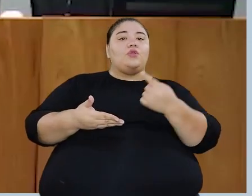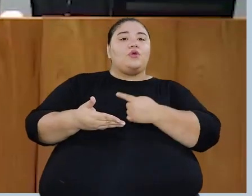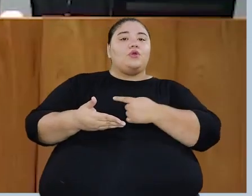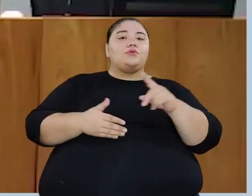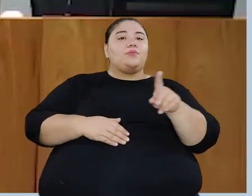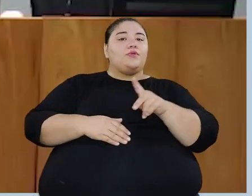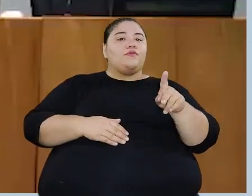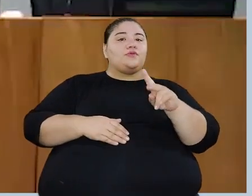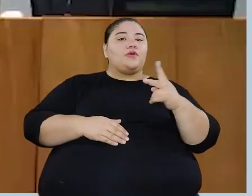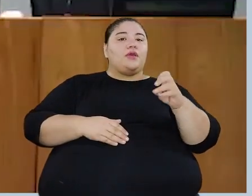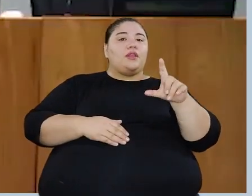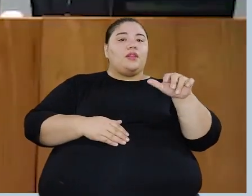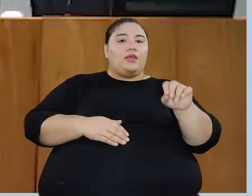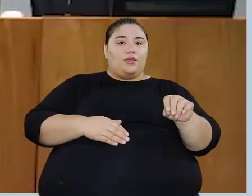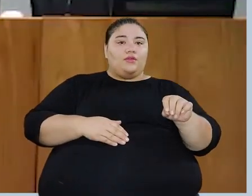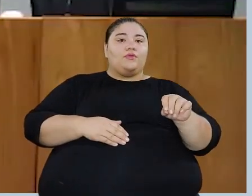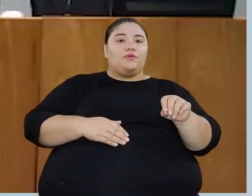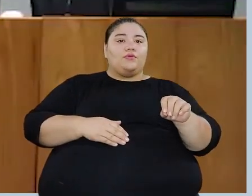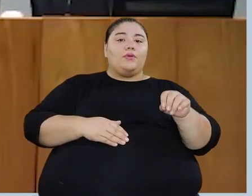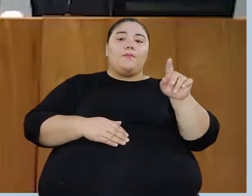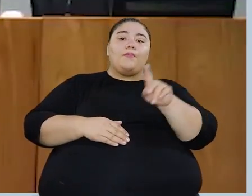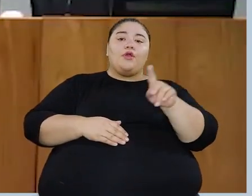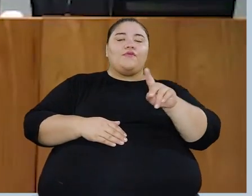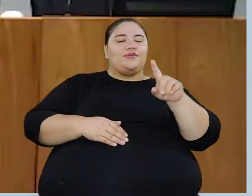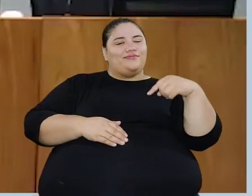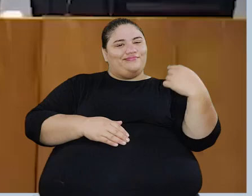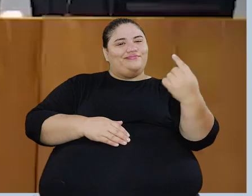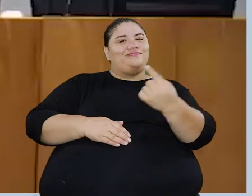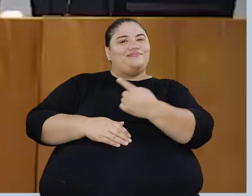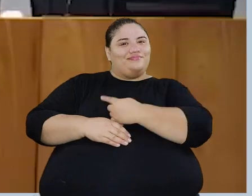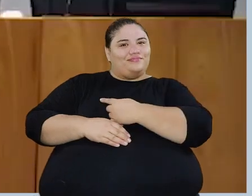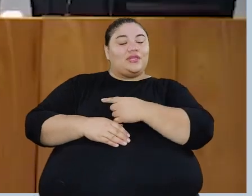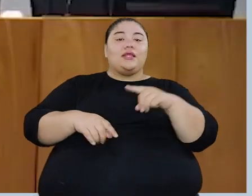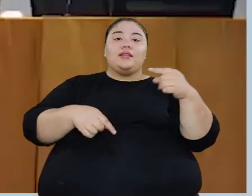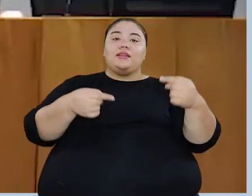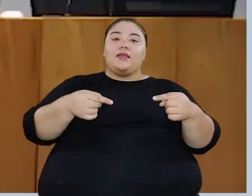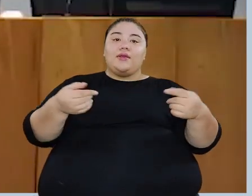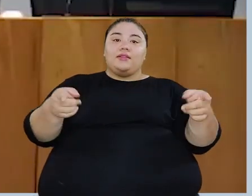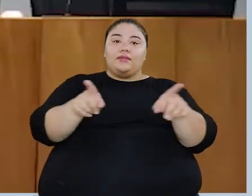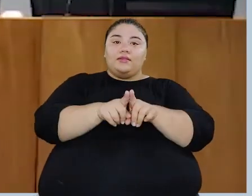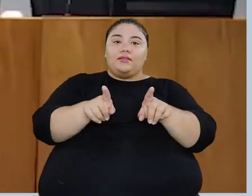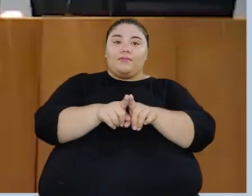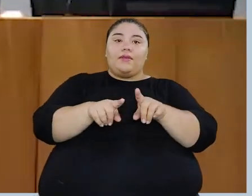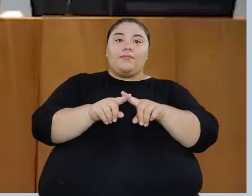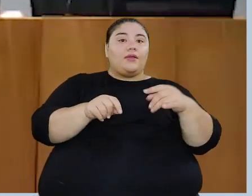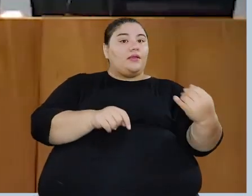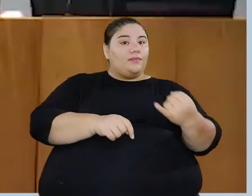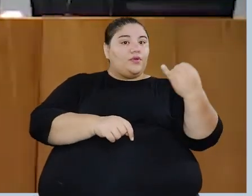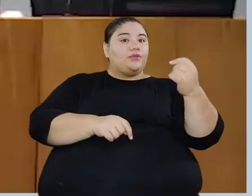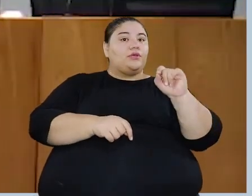querido professor Heleno Torres, professor de todos nós, e para debater, não menos